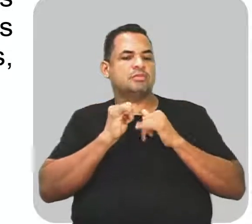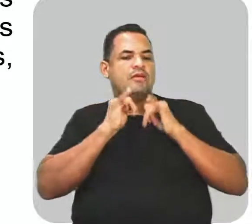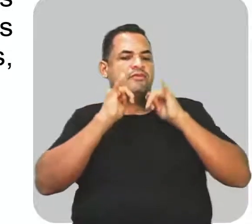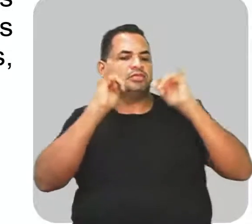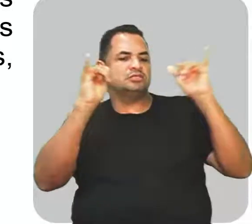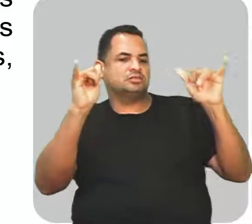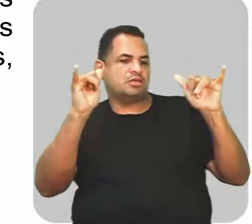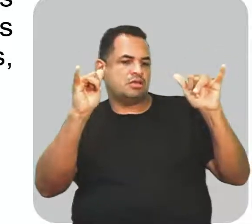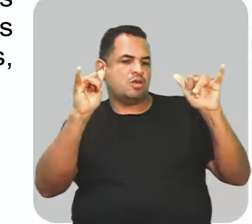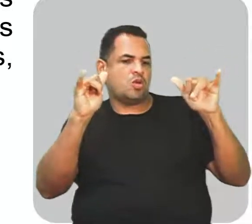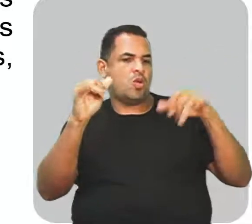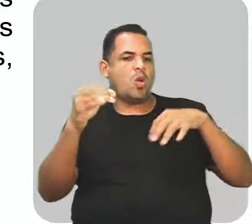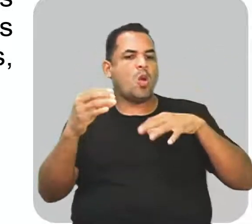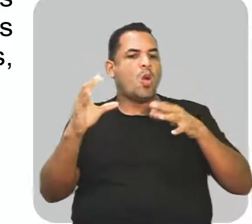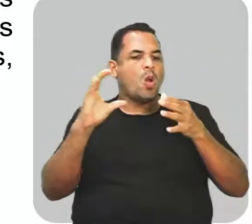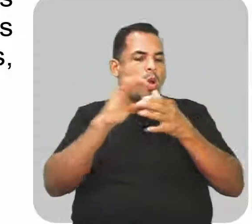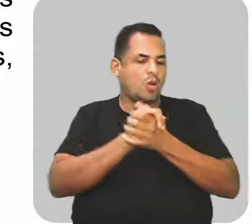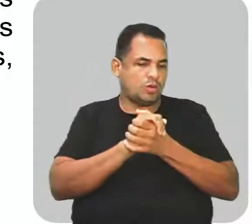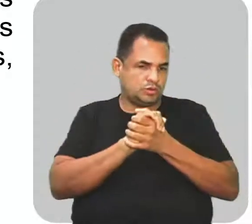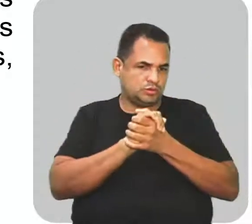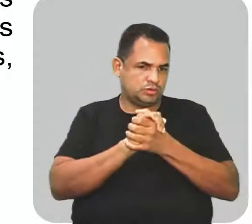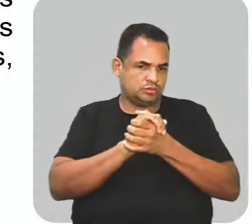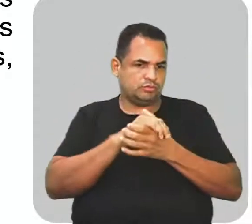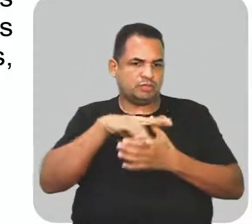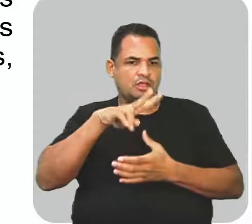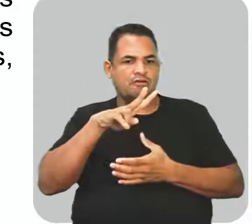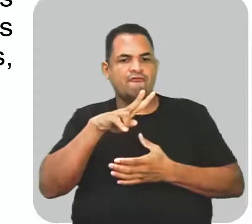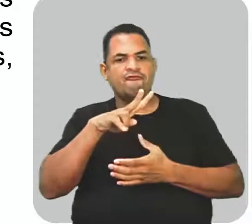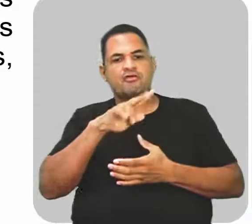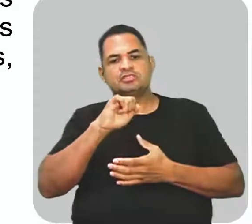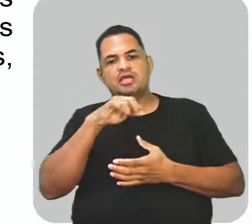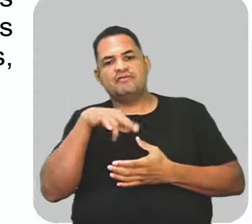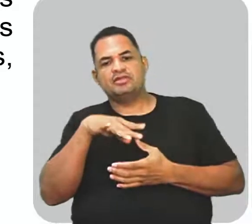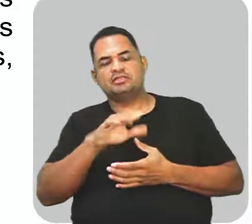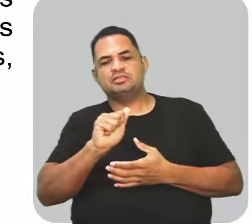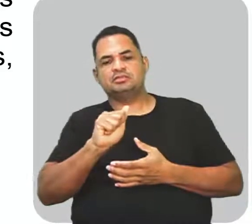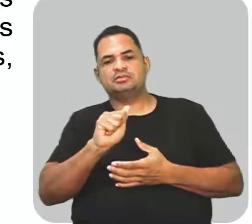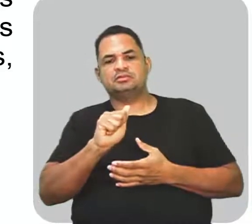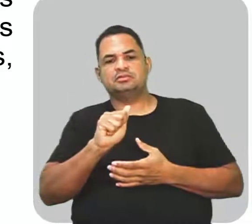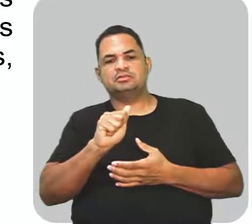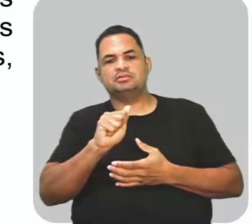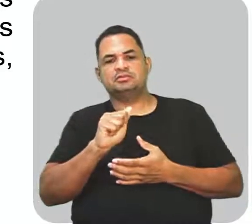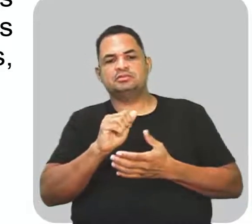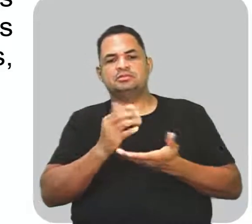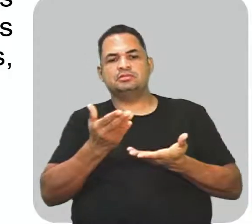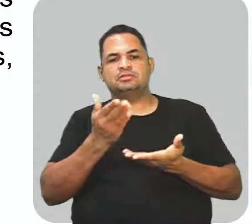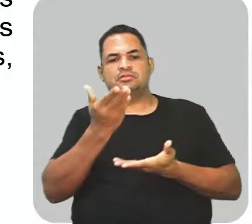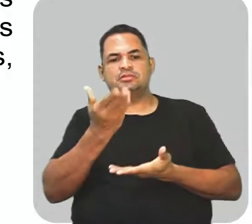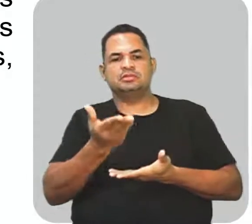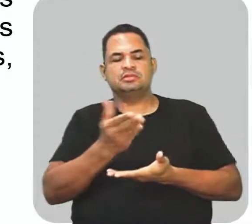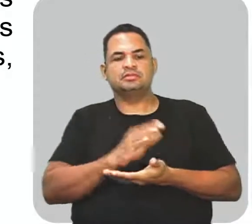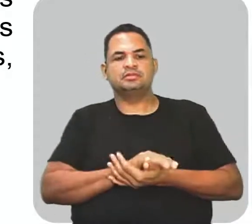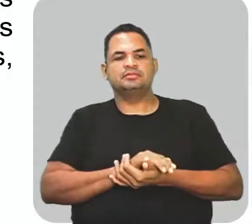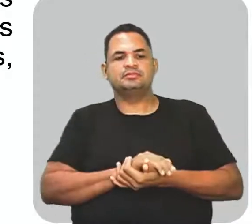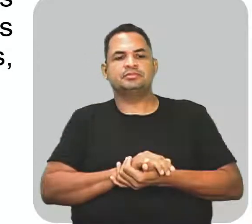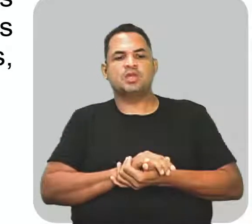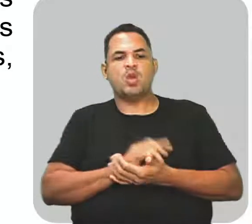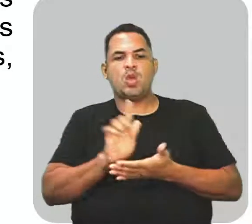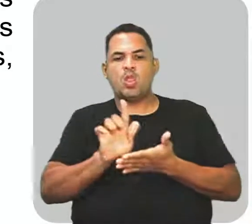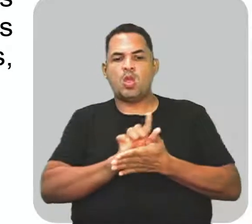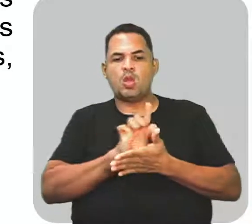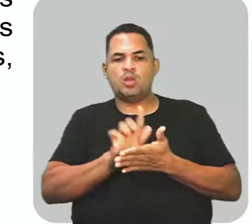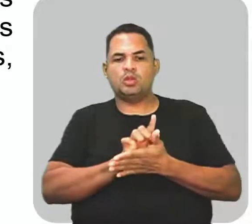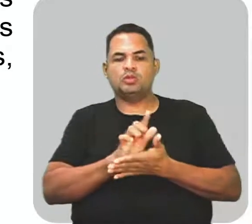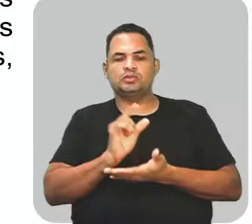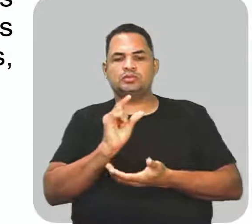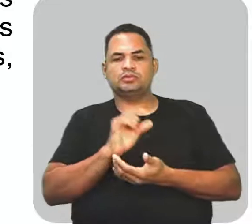casamento. Então, vossa reverendíssima, olha só, a silepse acontece aqui, no gênero. Nós vamos